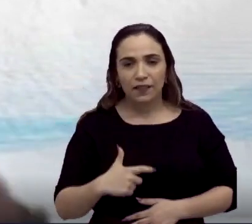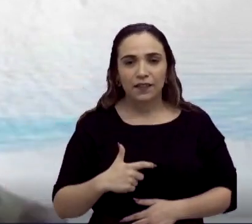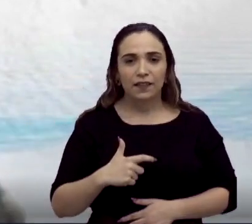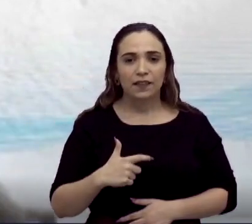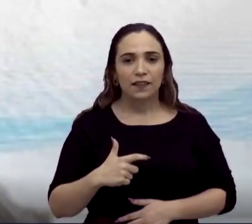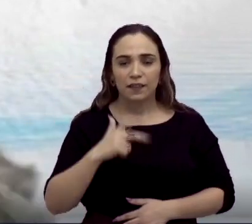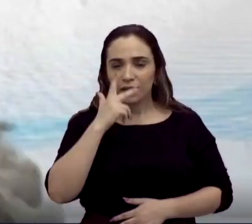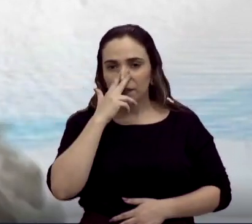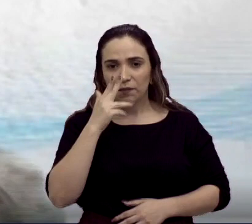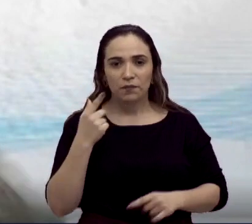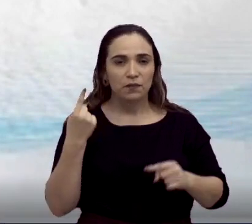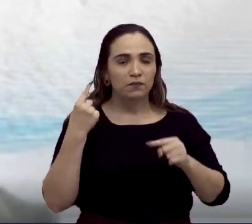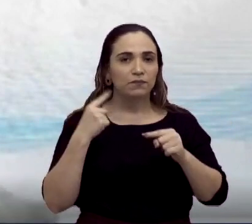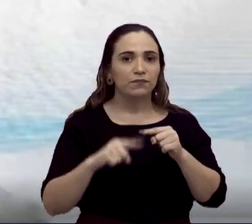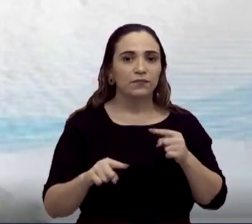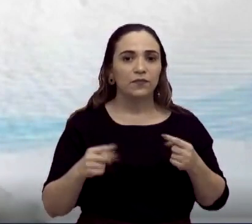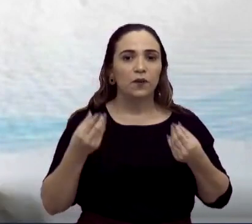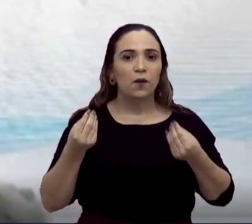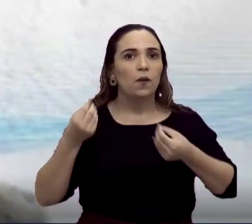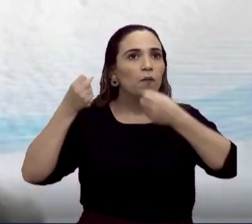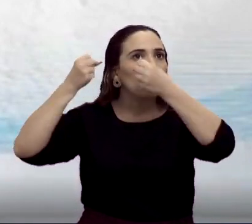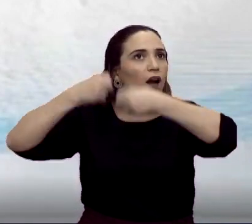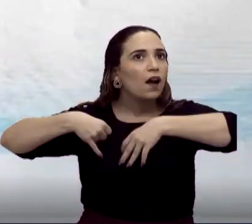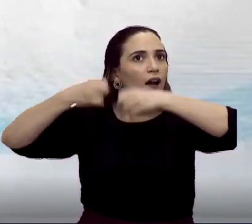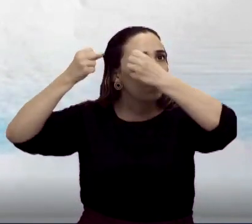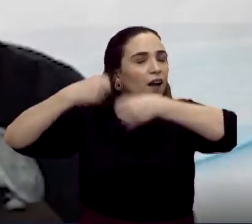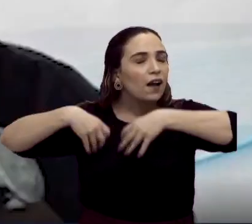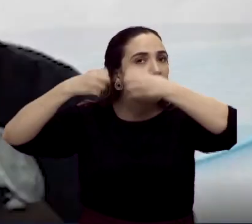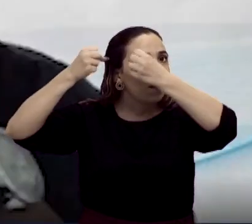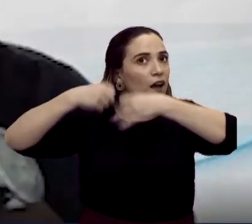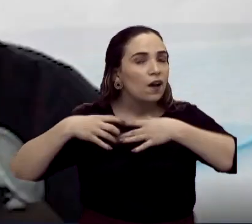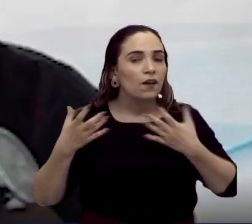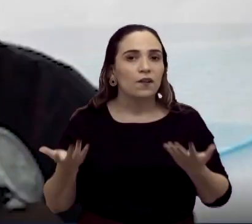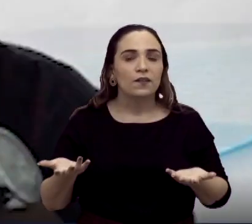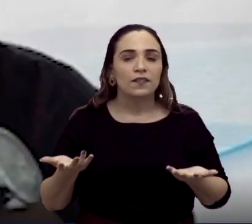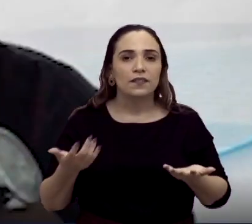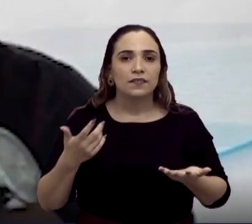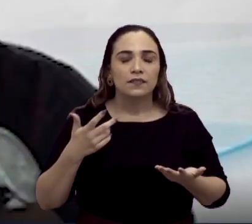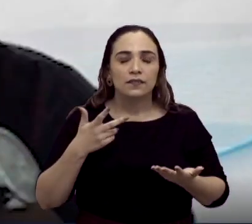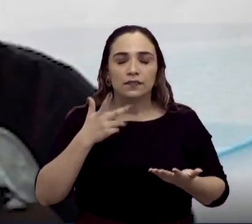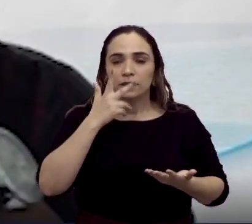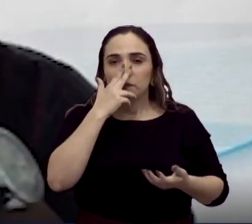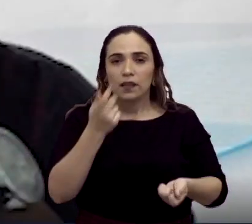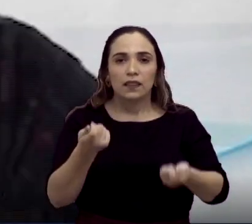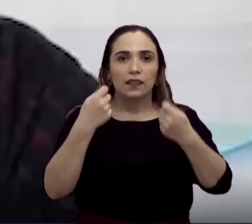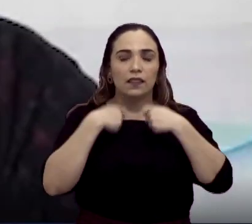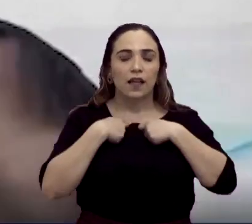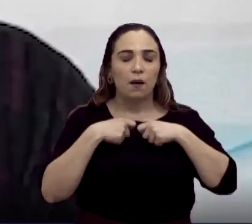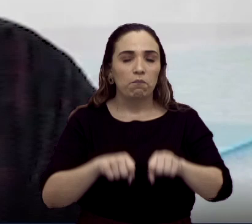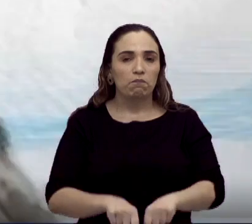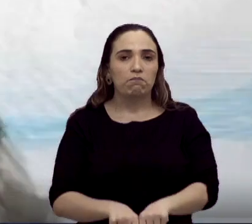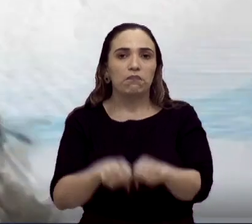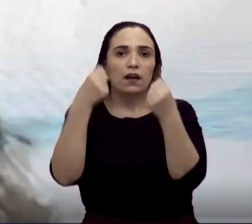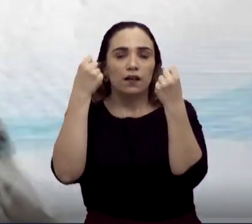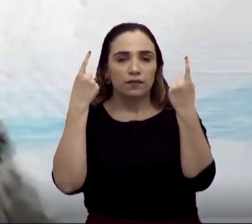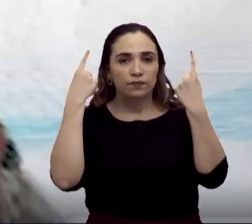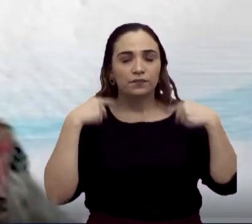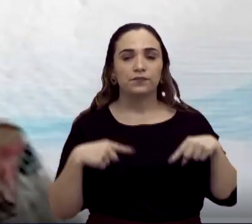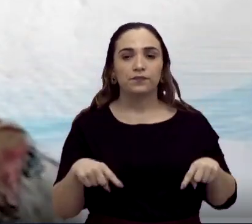cor eu tenho? Qual é a cor do meu cabelo? De repente muda a perspectiva totalmente, né? Tem que começar a